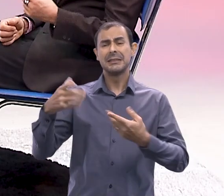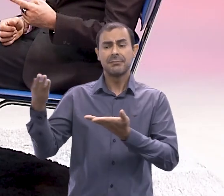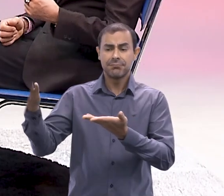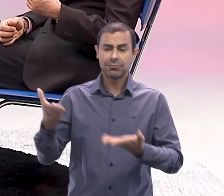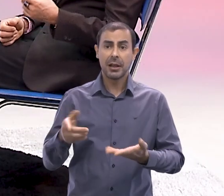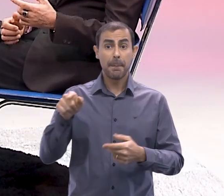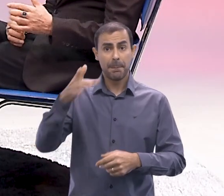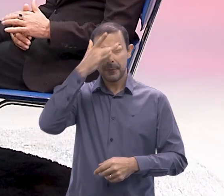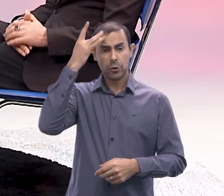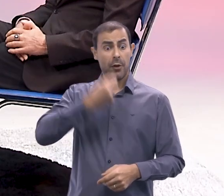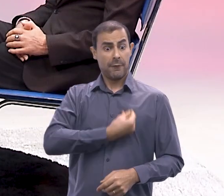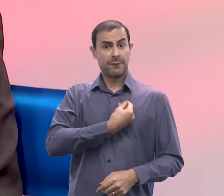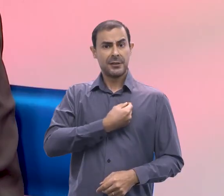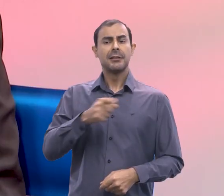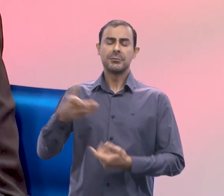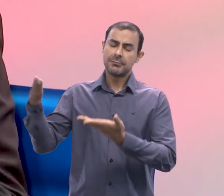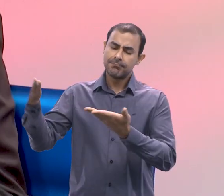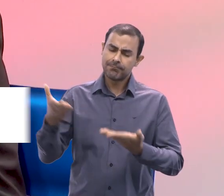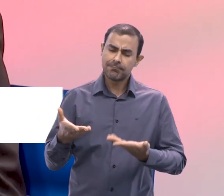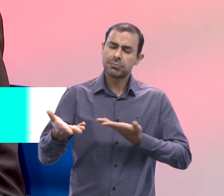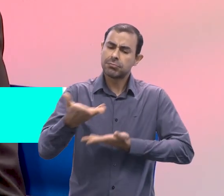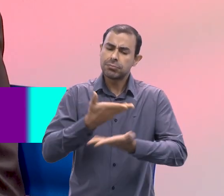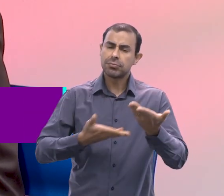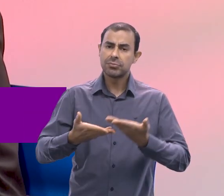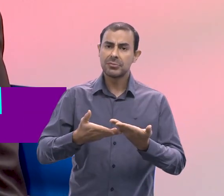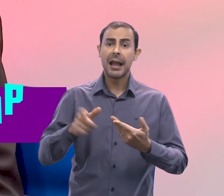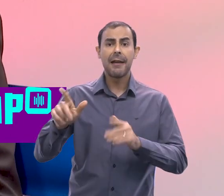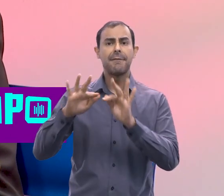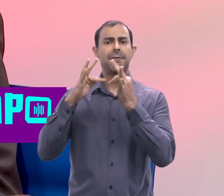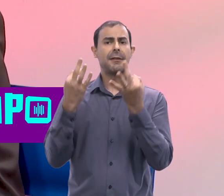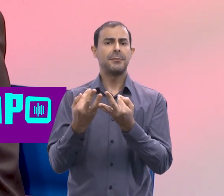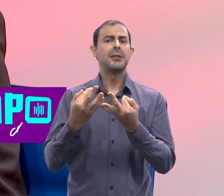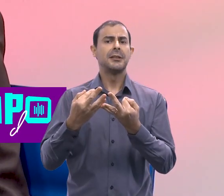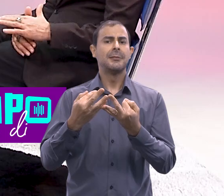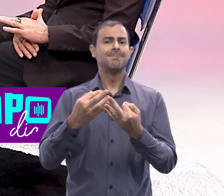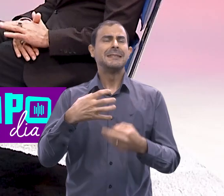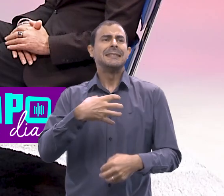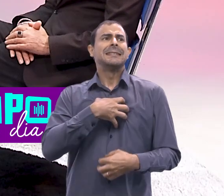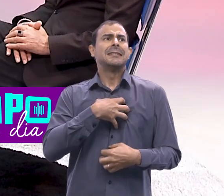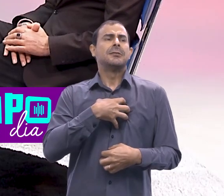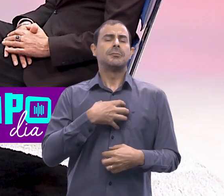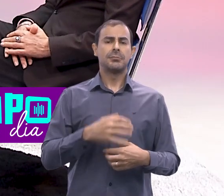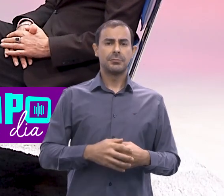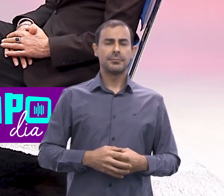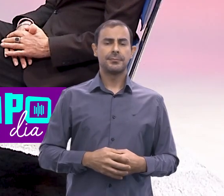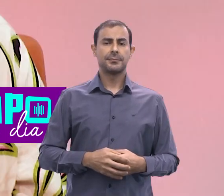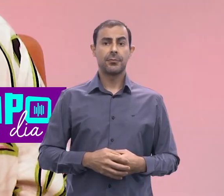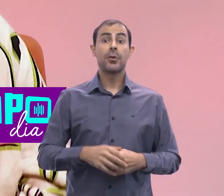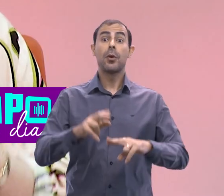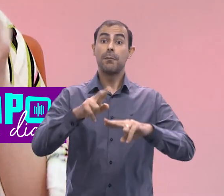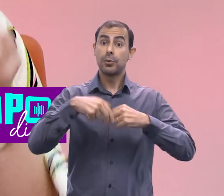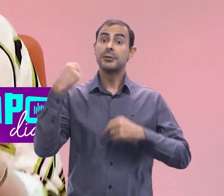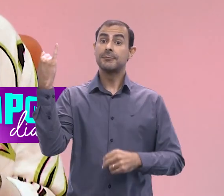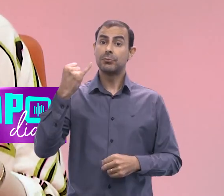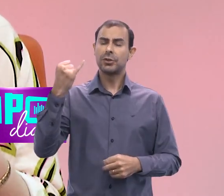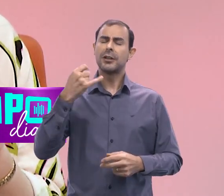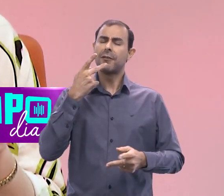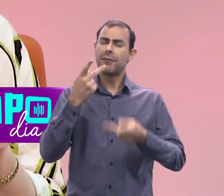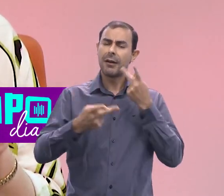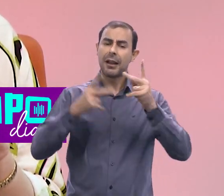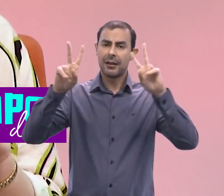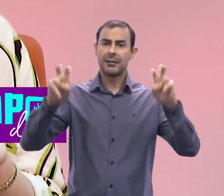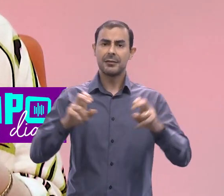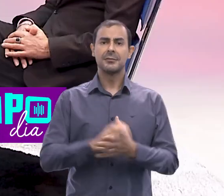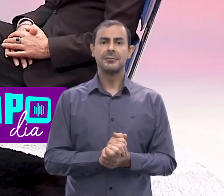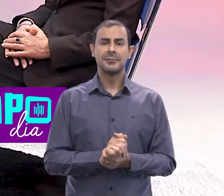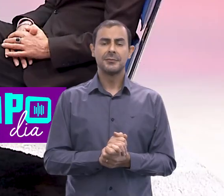os sobreviventes do suicídio, que são familiares e amigos que perdem alguém por suicídio. Por isso é importante a gente falar sobre esse